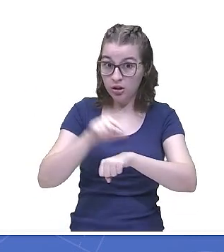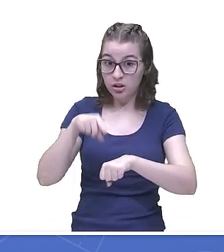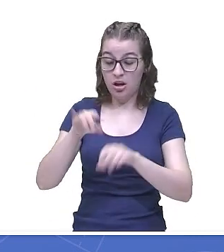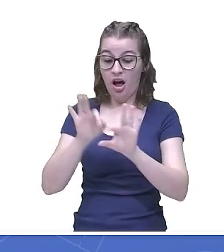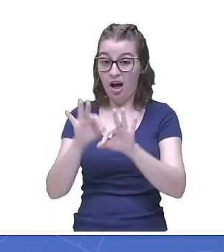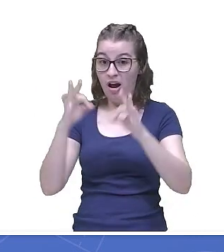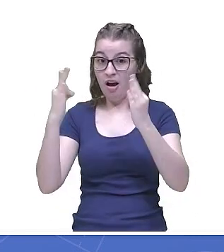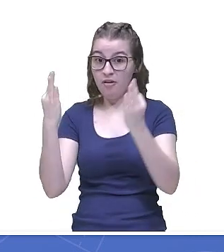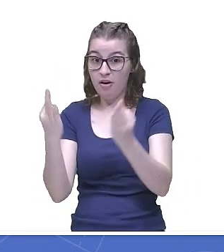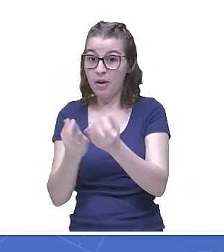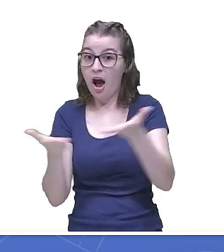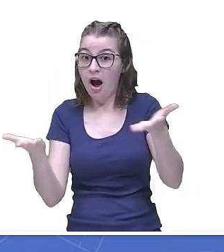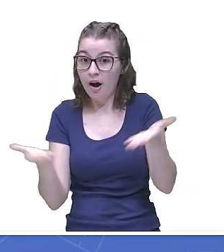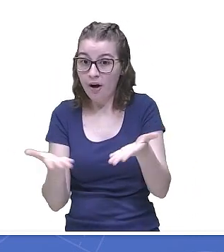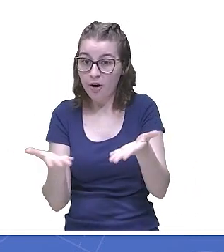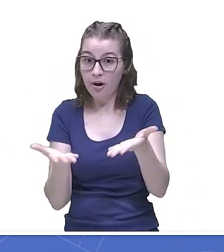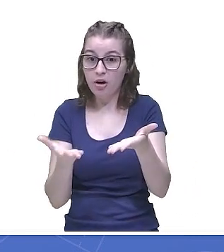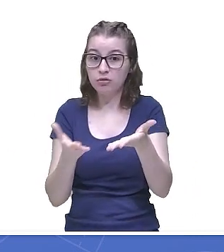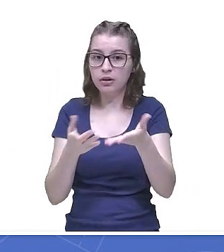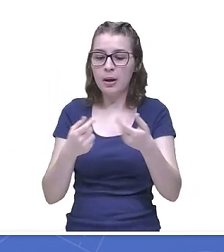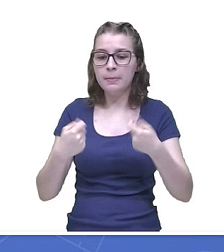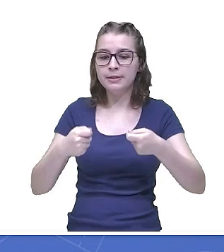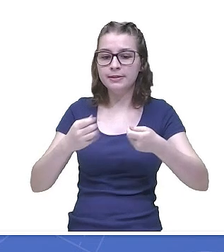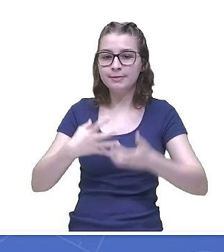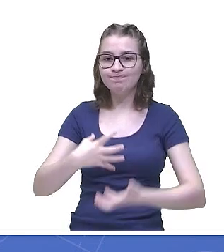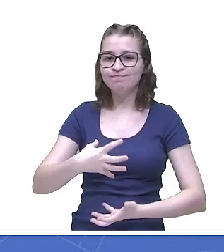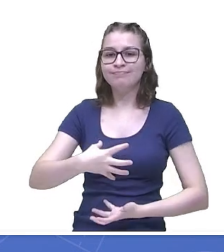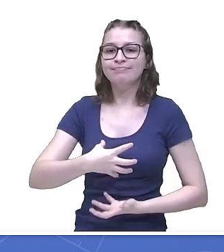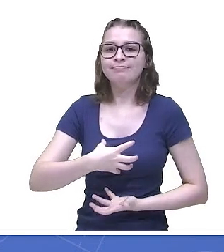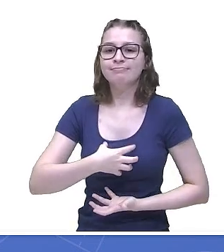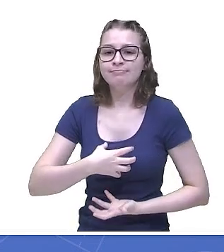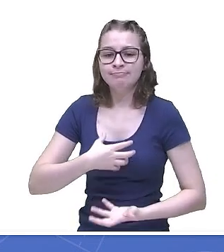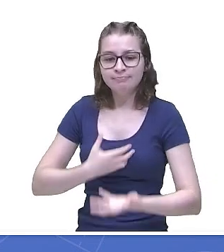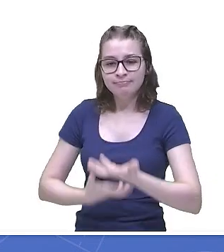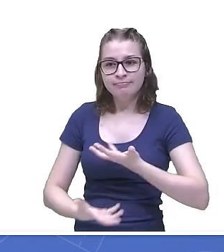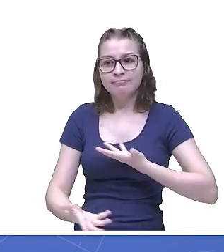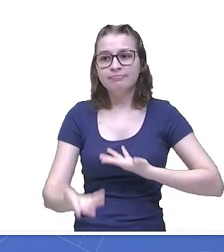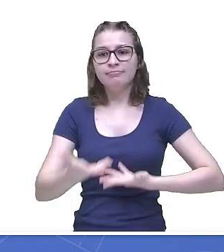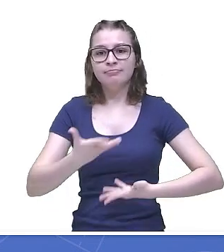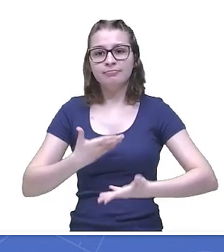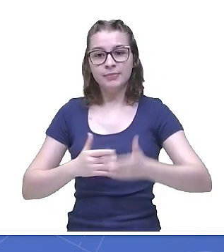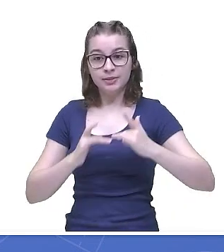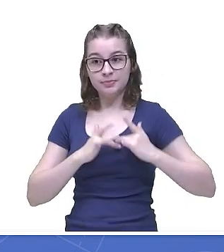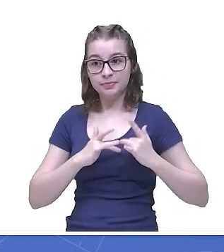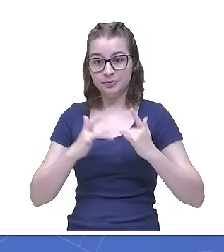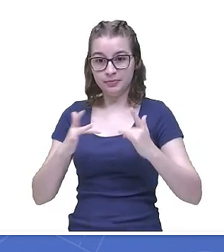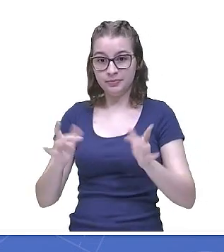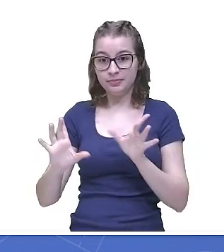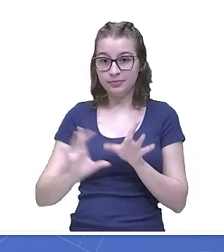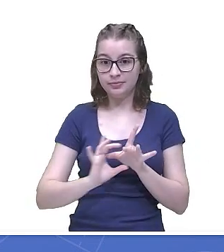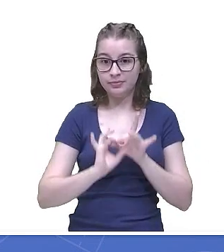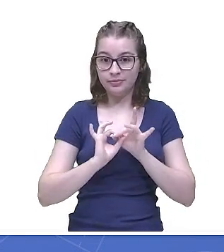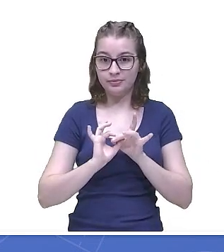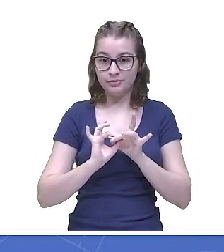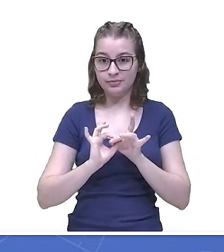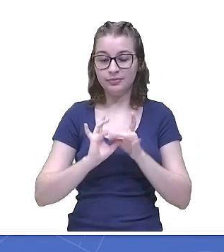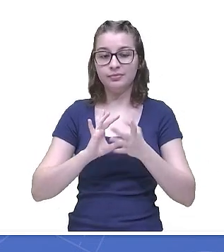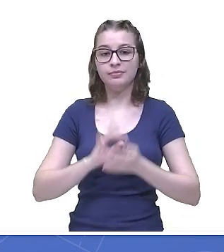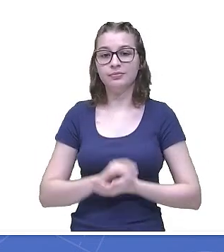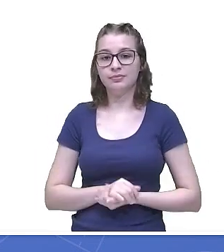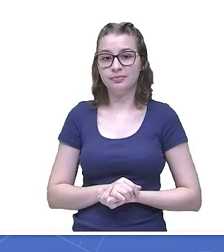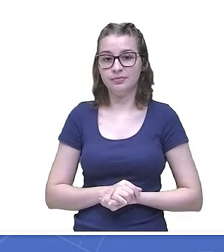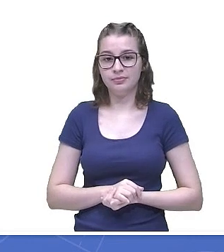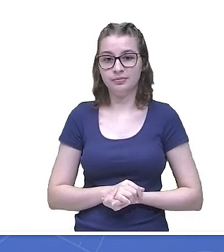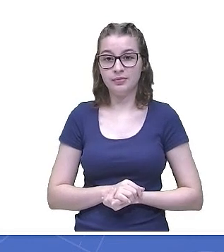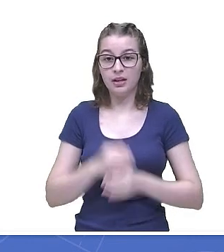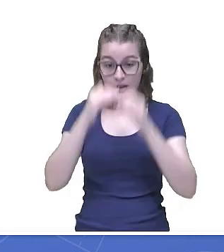famílias com bases nos laços da afetividade, do companheirismo e do respeito.